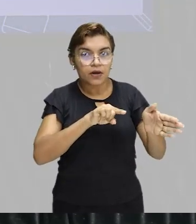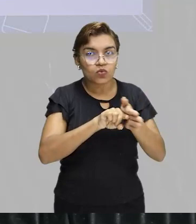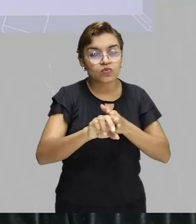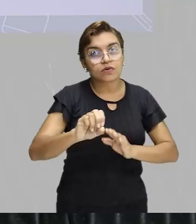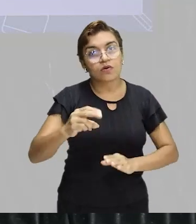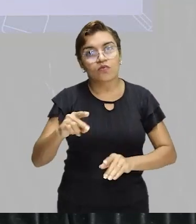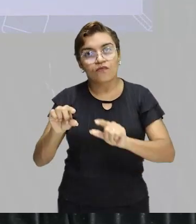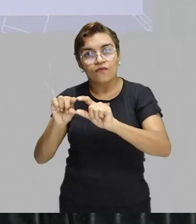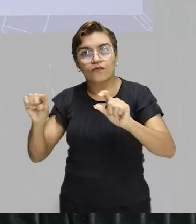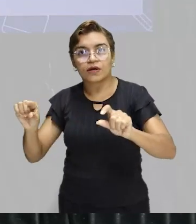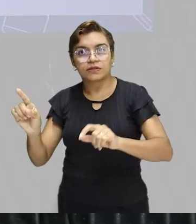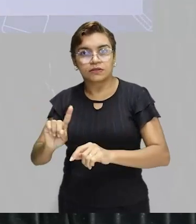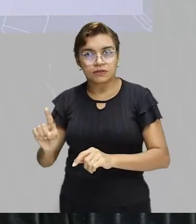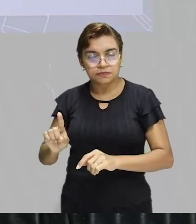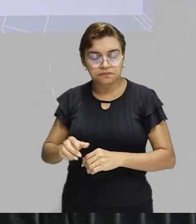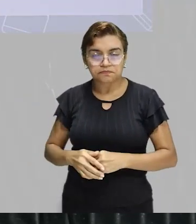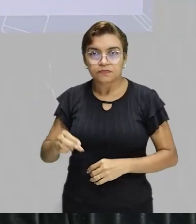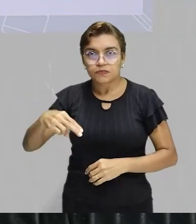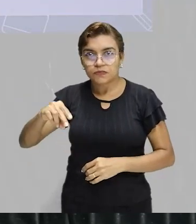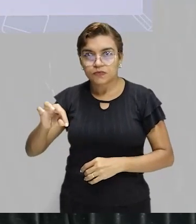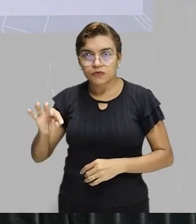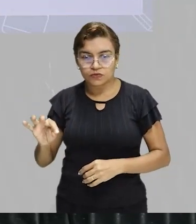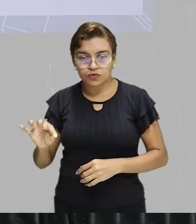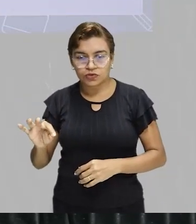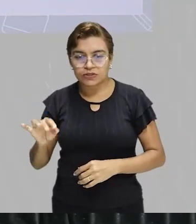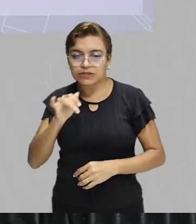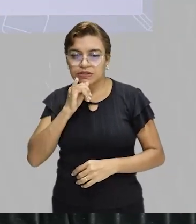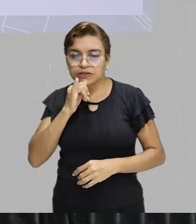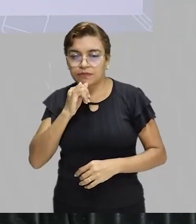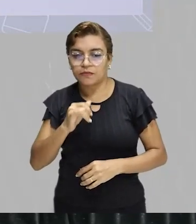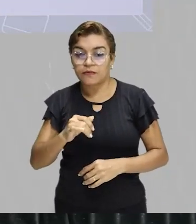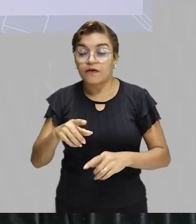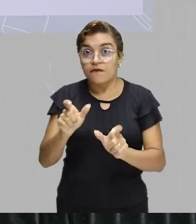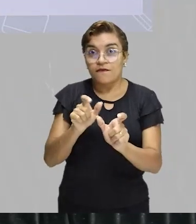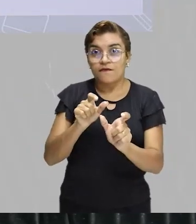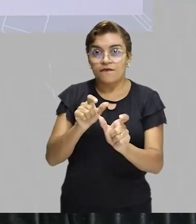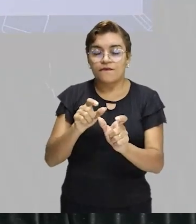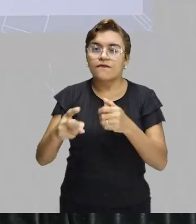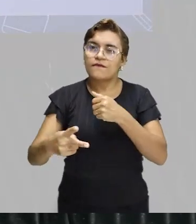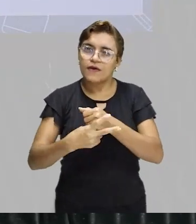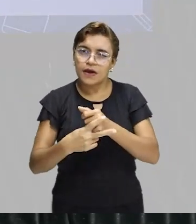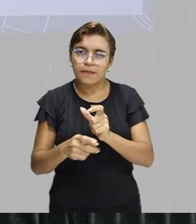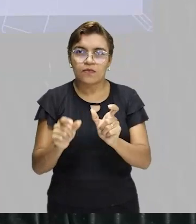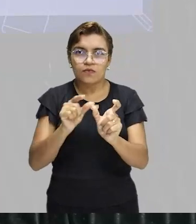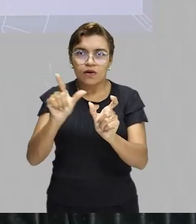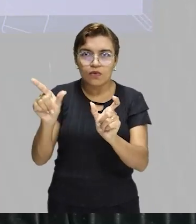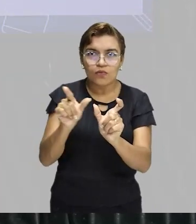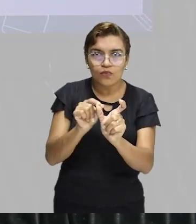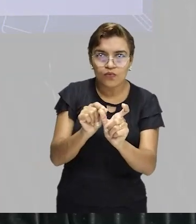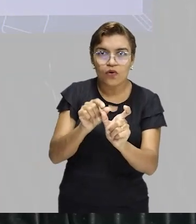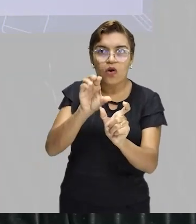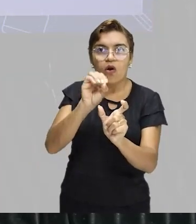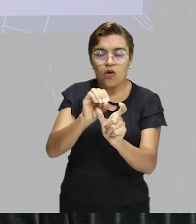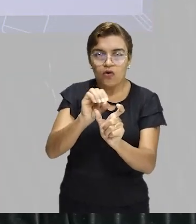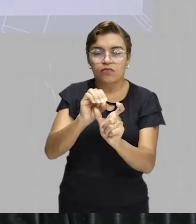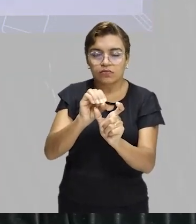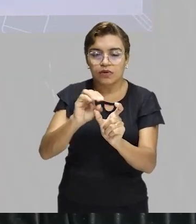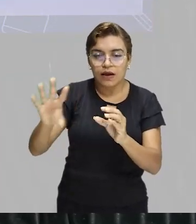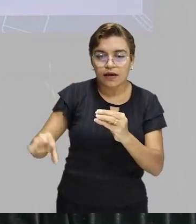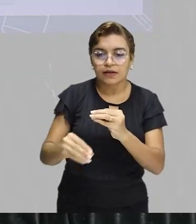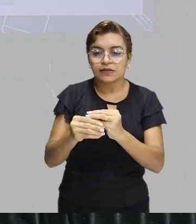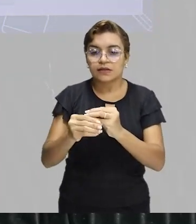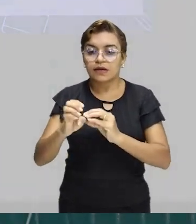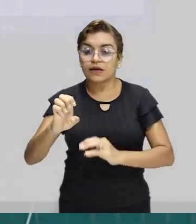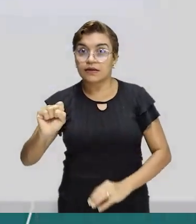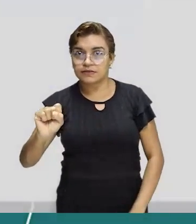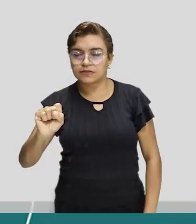nós vimos, verbos que terminam em O, na terceira pessoa do singular, eu acrescento ES. Então,